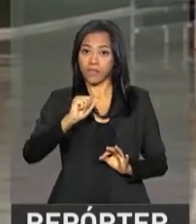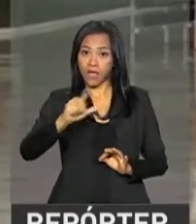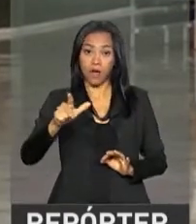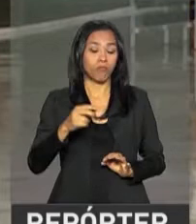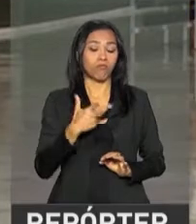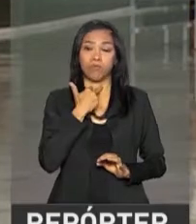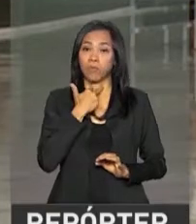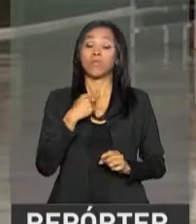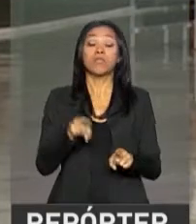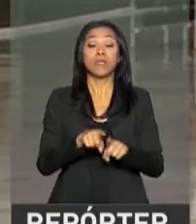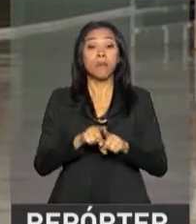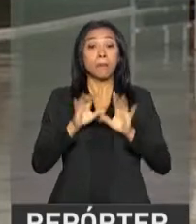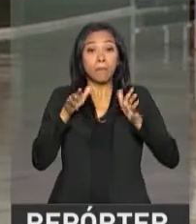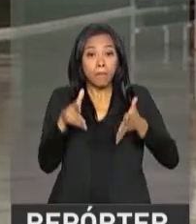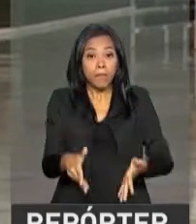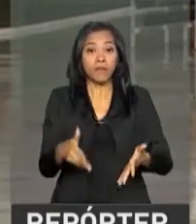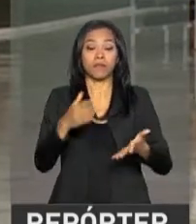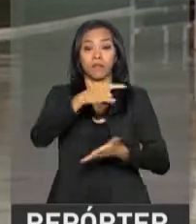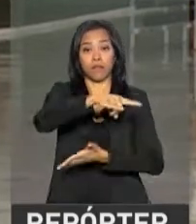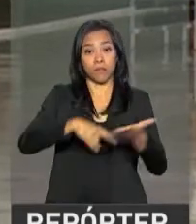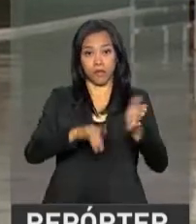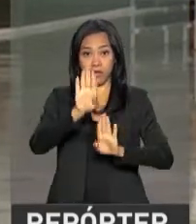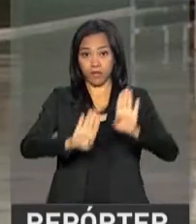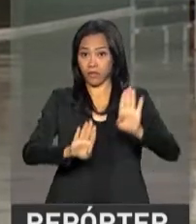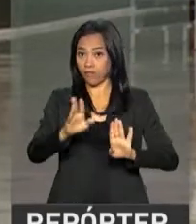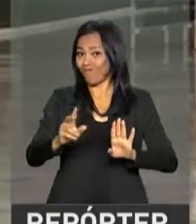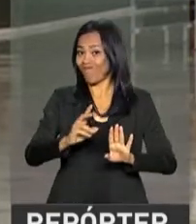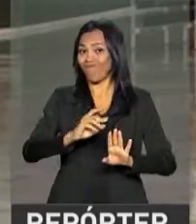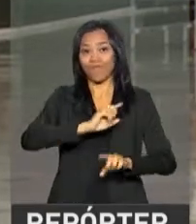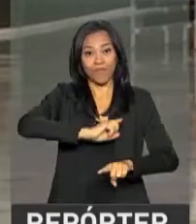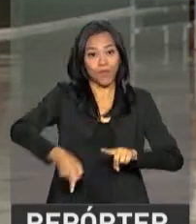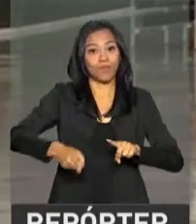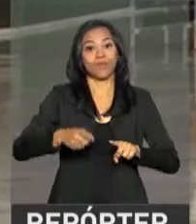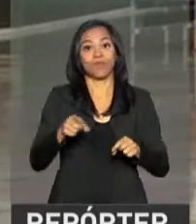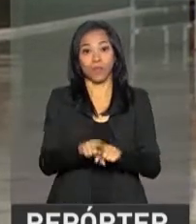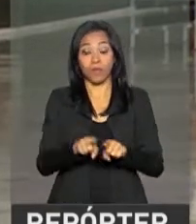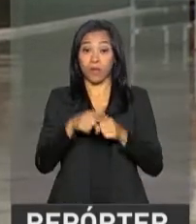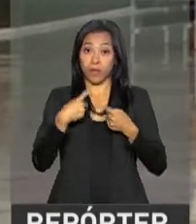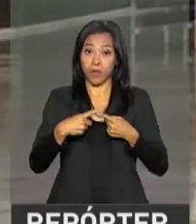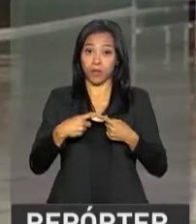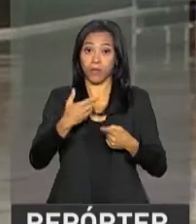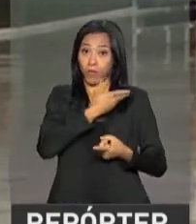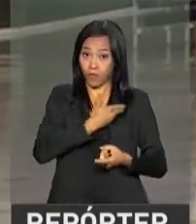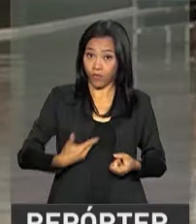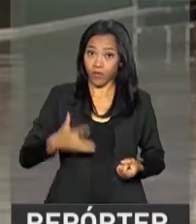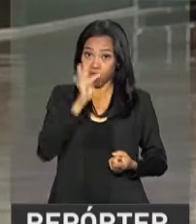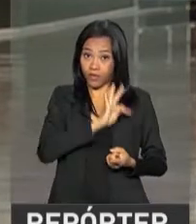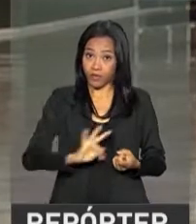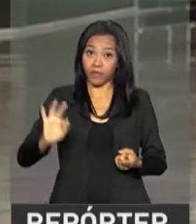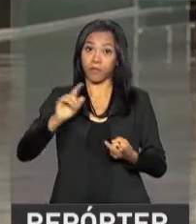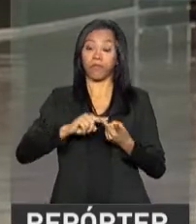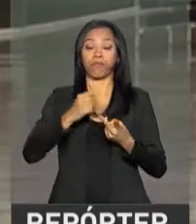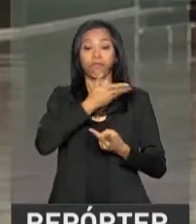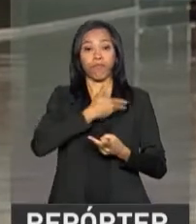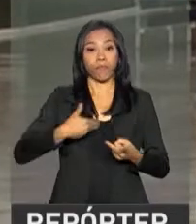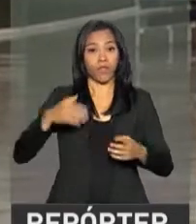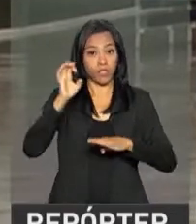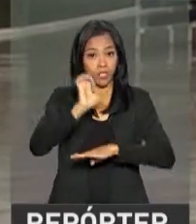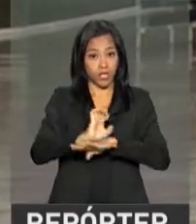com o poder público isso considerando o governo federal os governos estaduais e os governos